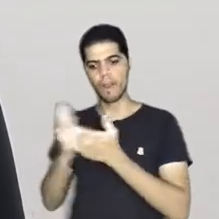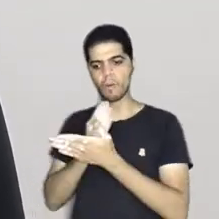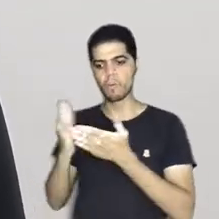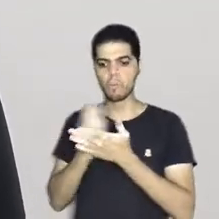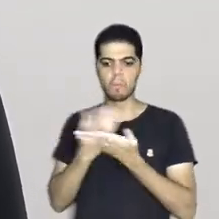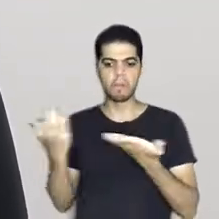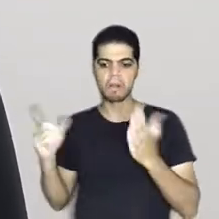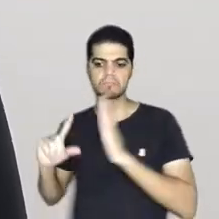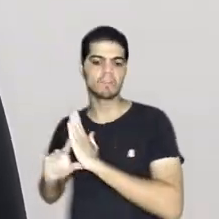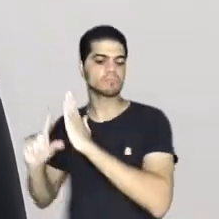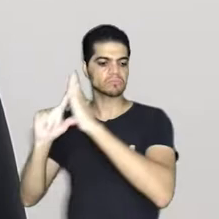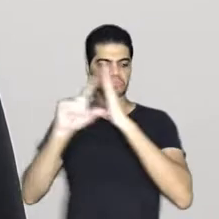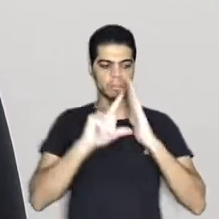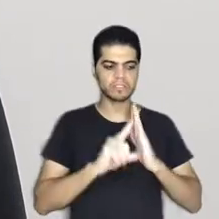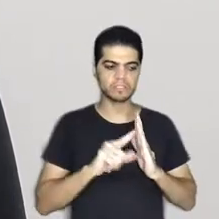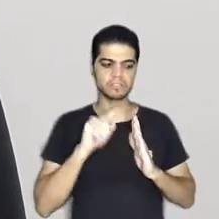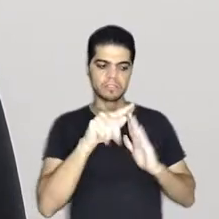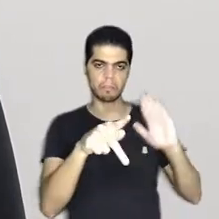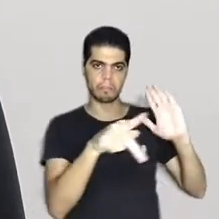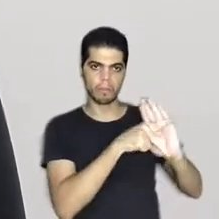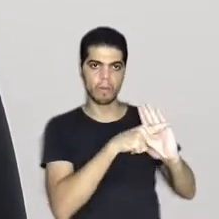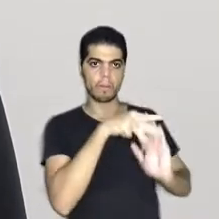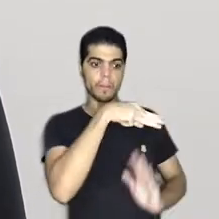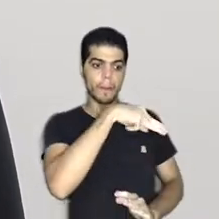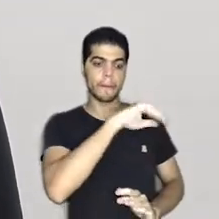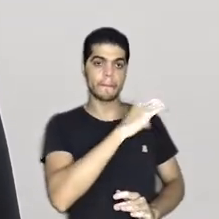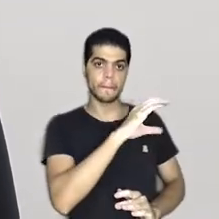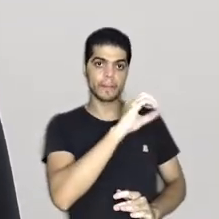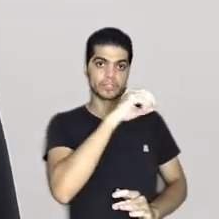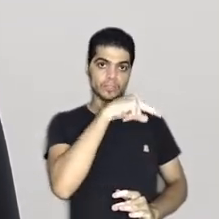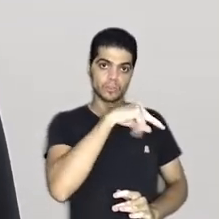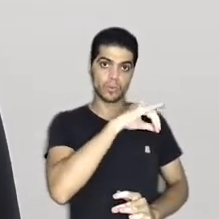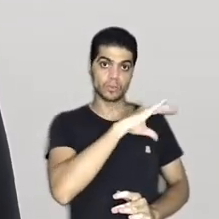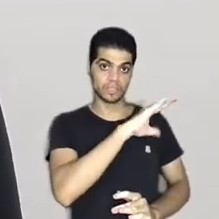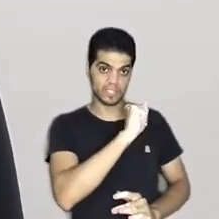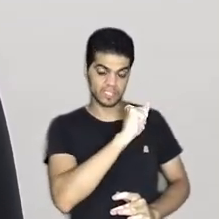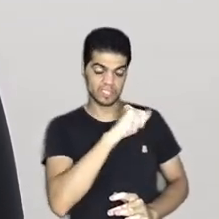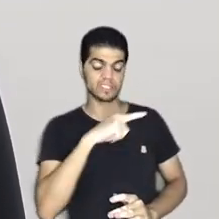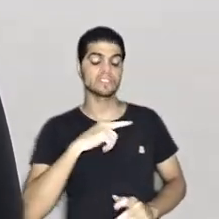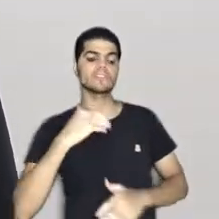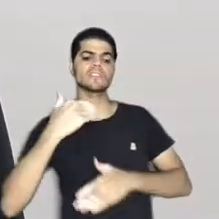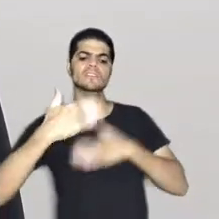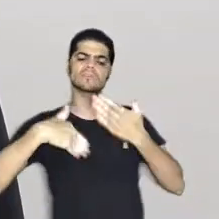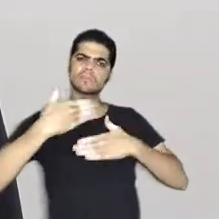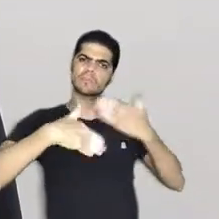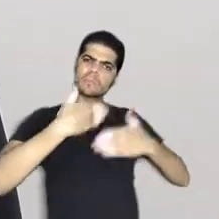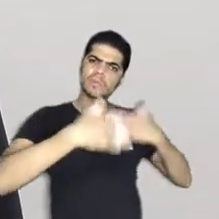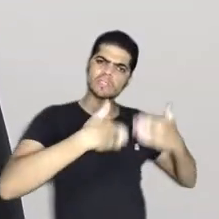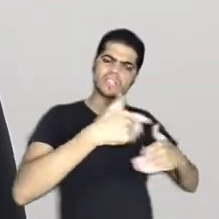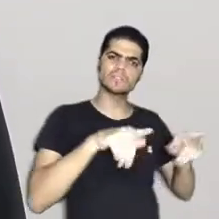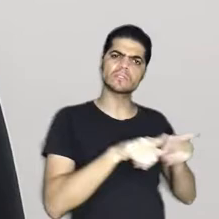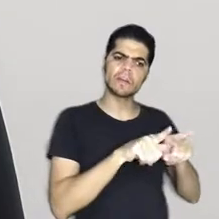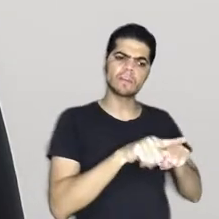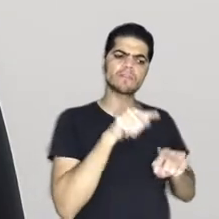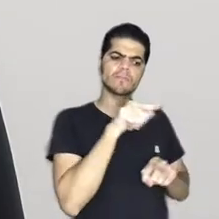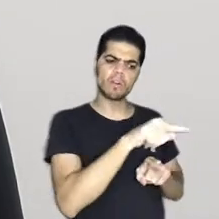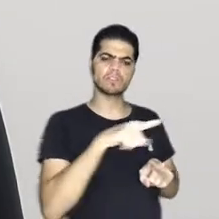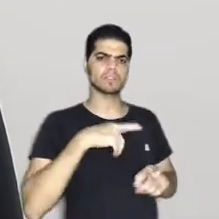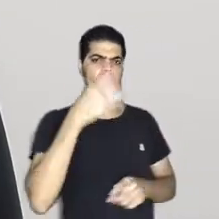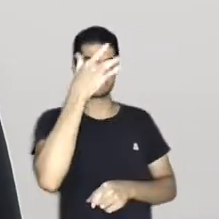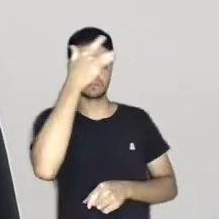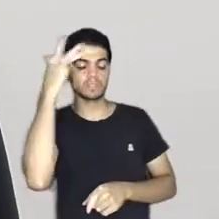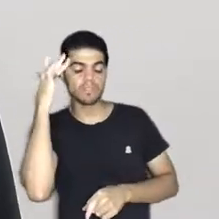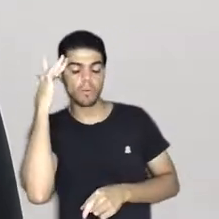loja maçônica. E esse processo é parte peculiar da formação